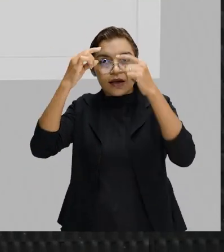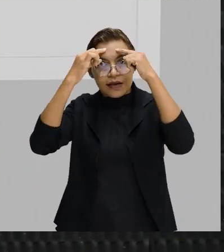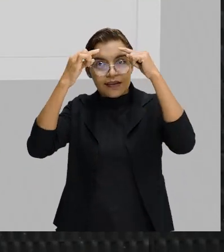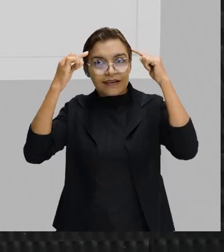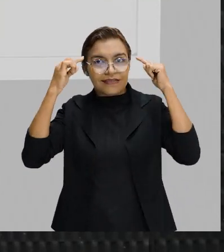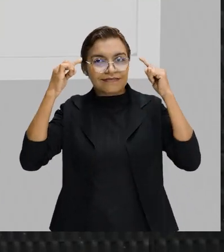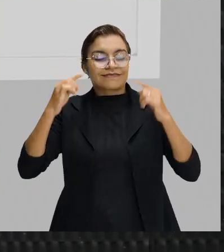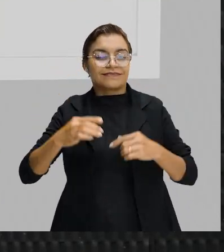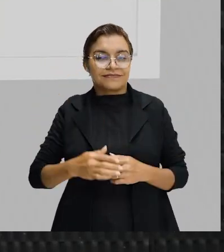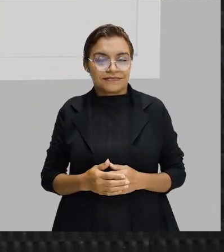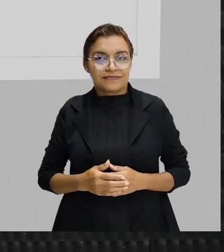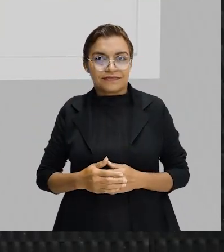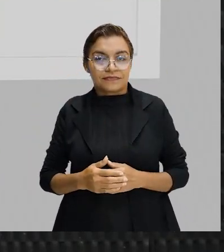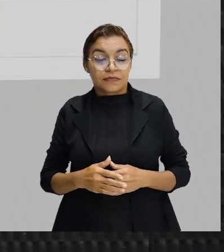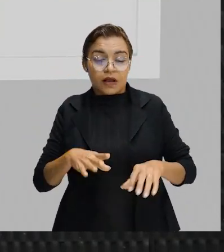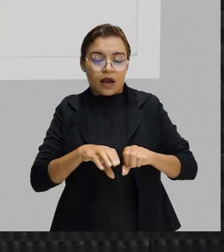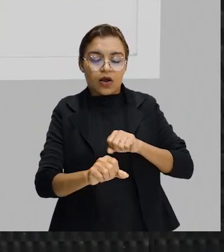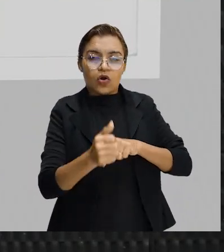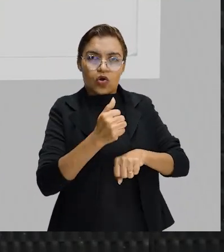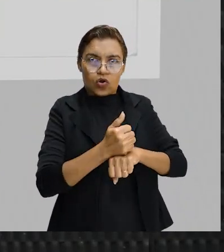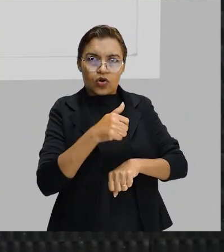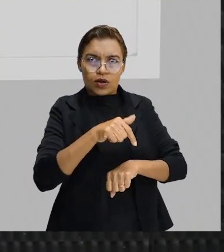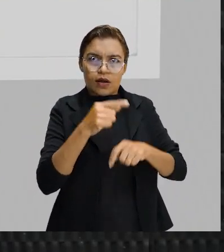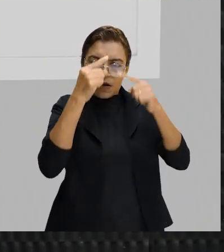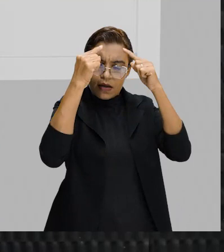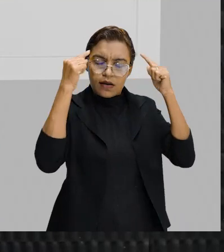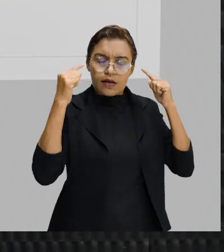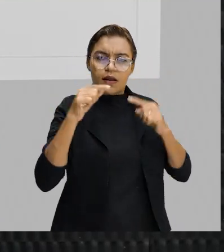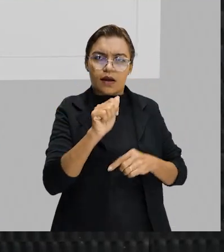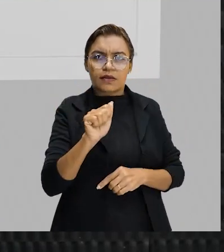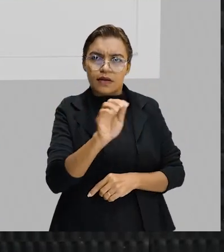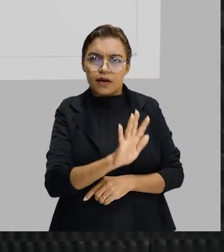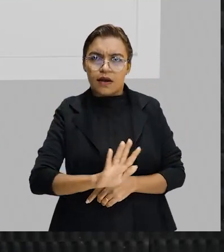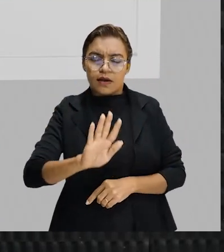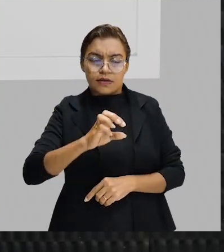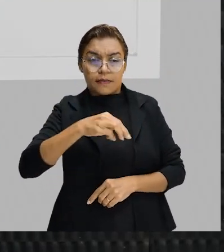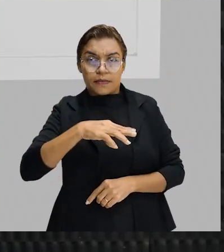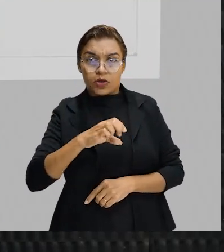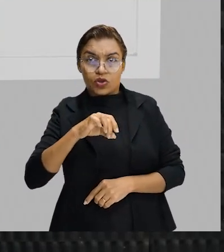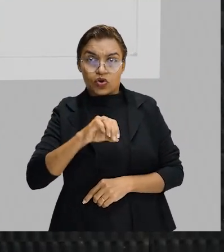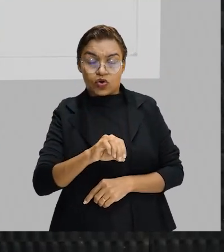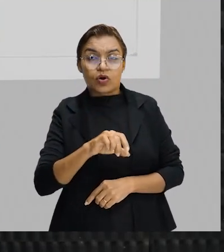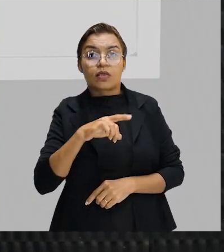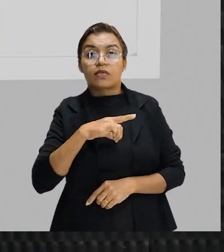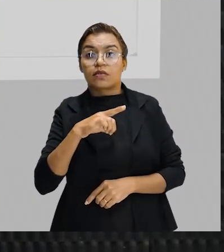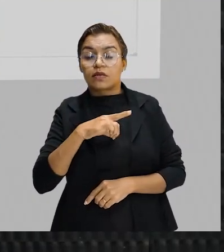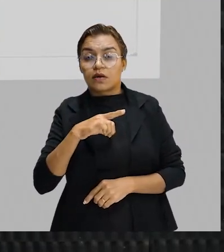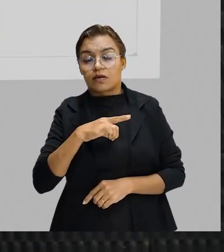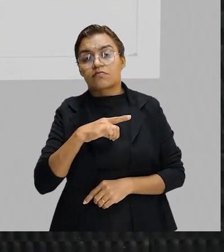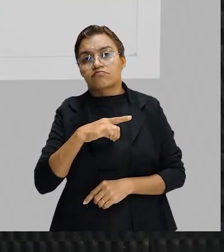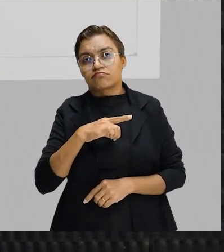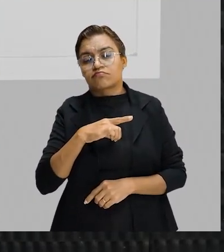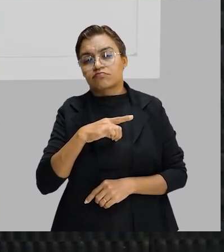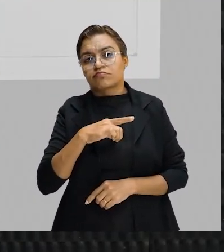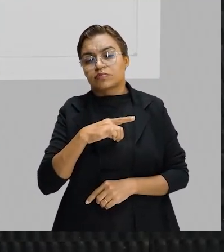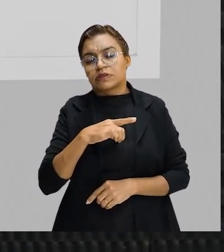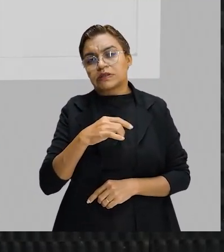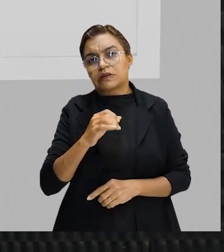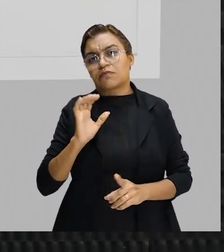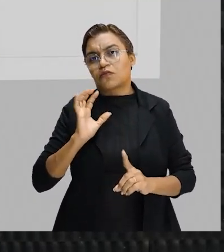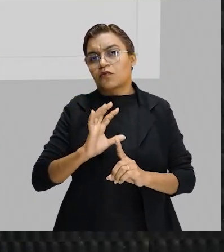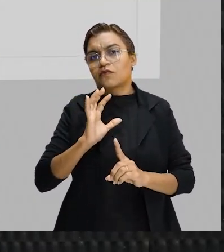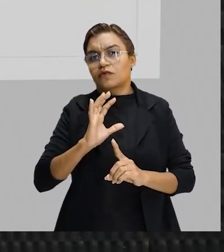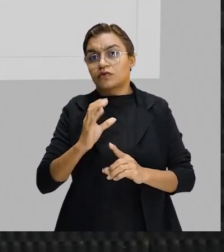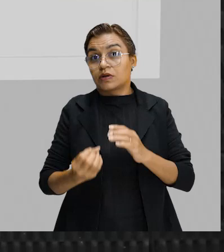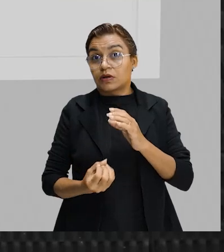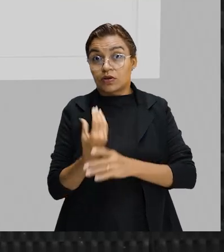certo? Essas colônias gregas da Ásia Menor, elas estão, tá, dentro do nascedouro da filosofia, das origens da